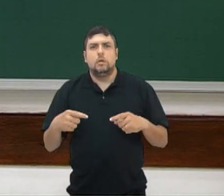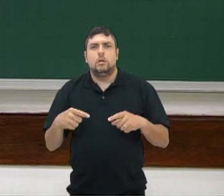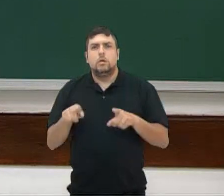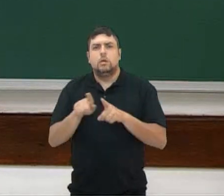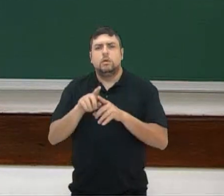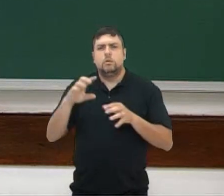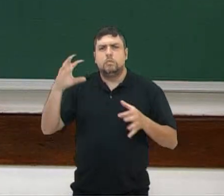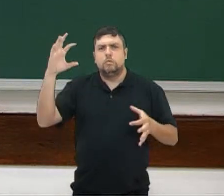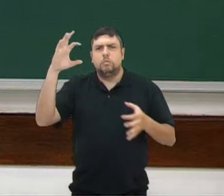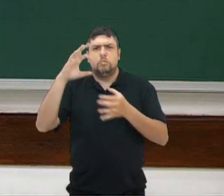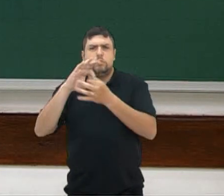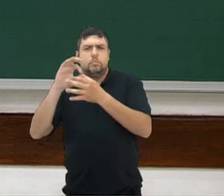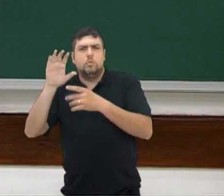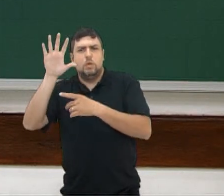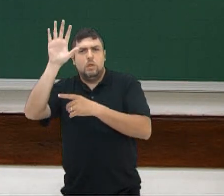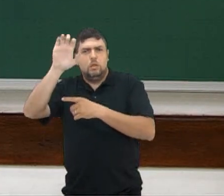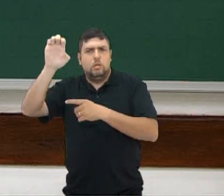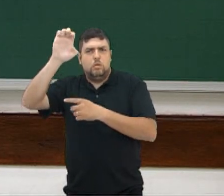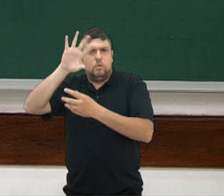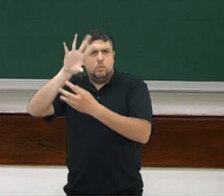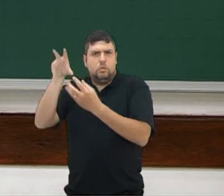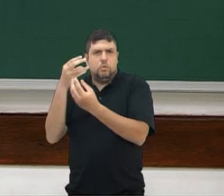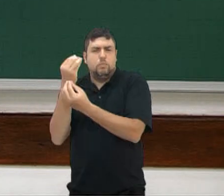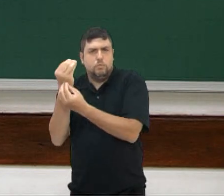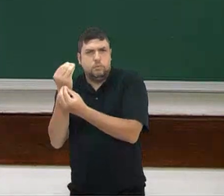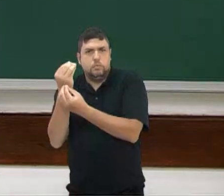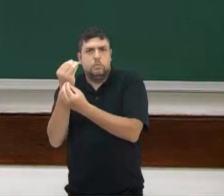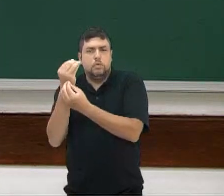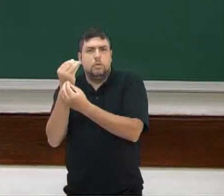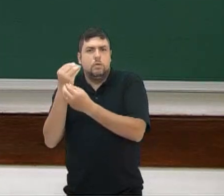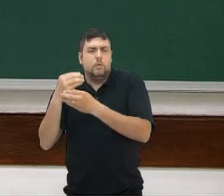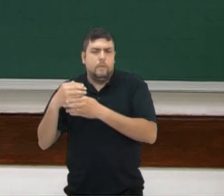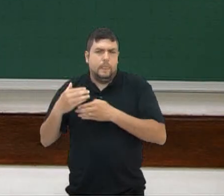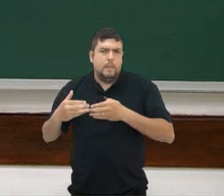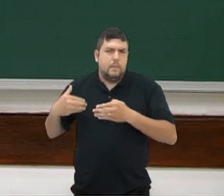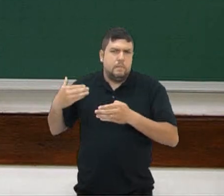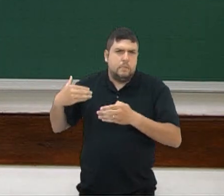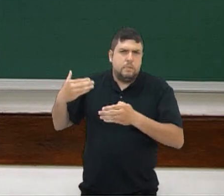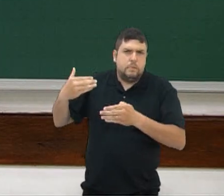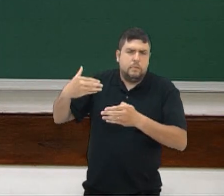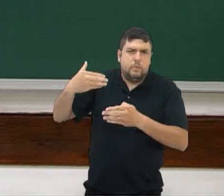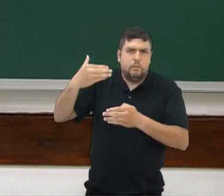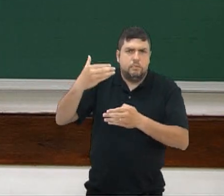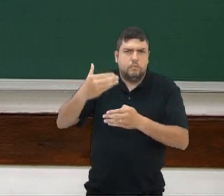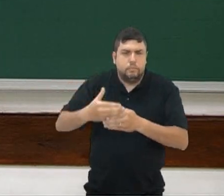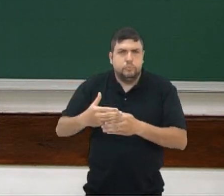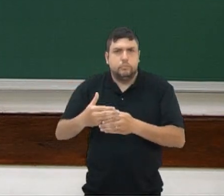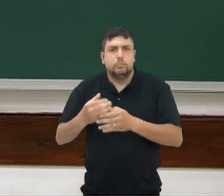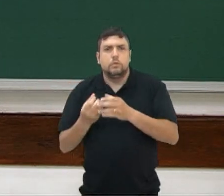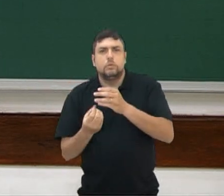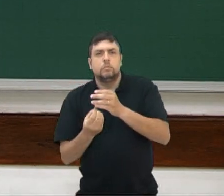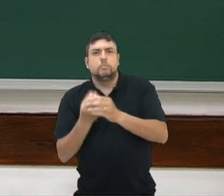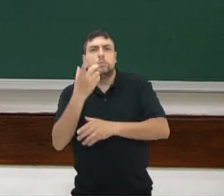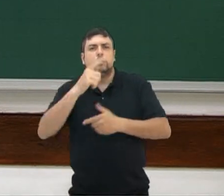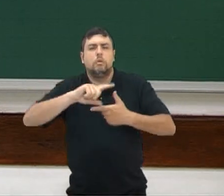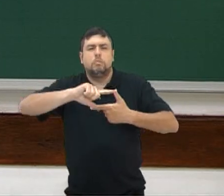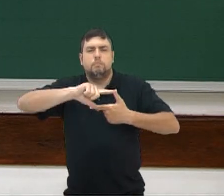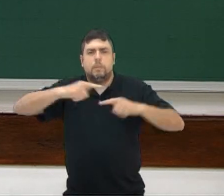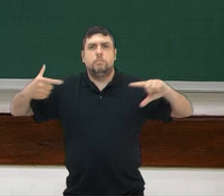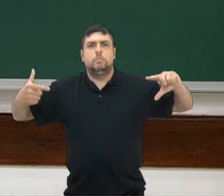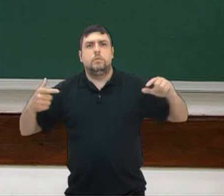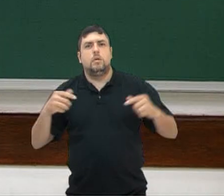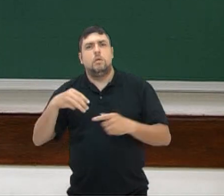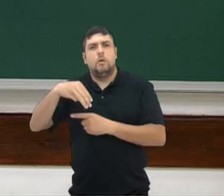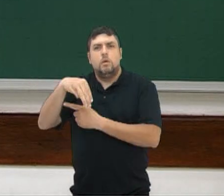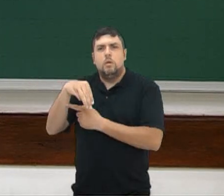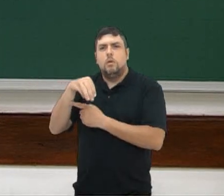essas discussões do campo na área artística, tudo isso culmina no chamado modernismo, onde todas essas questões de